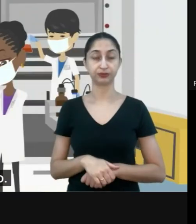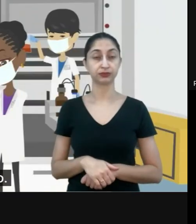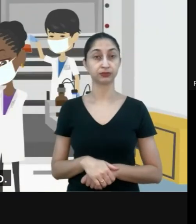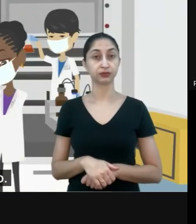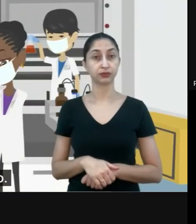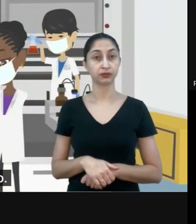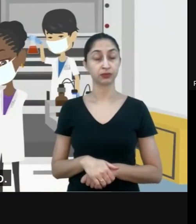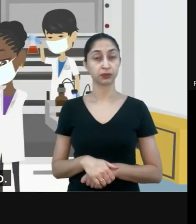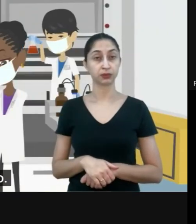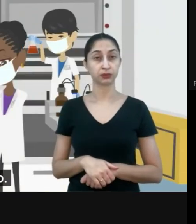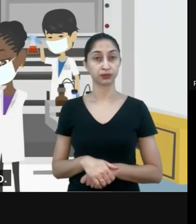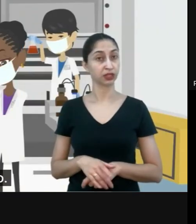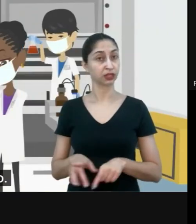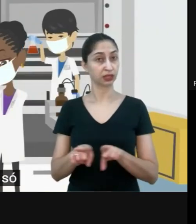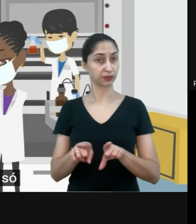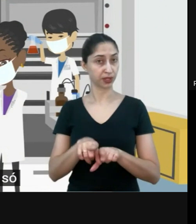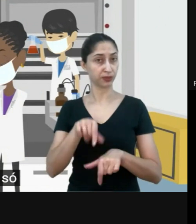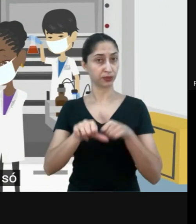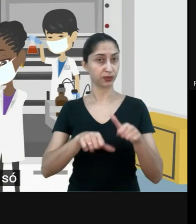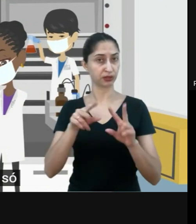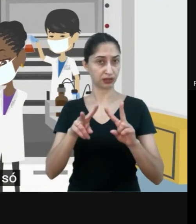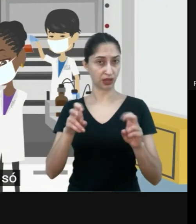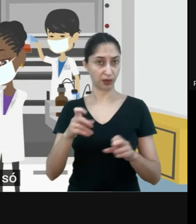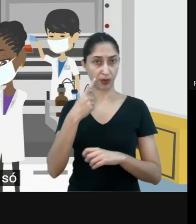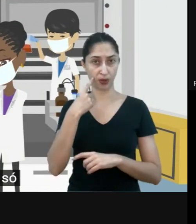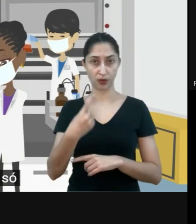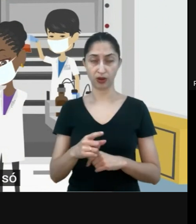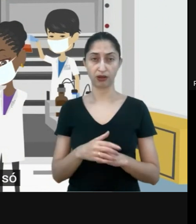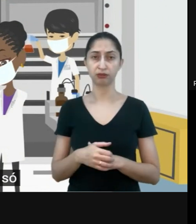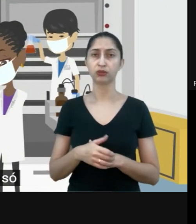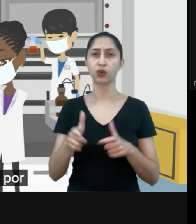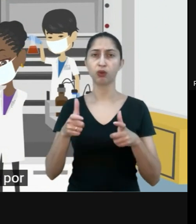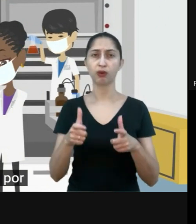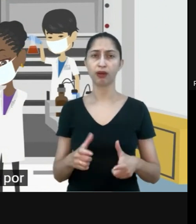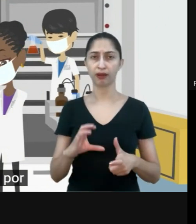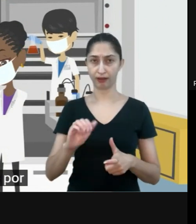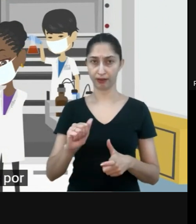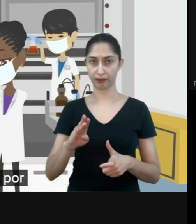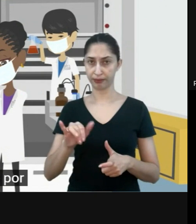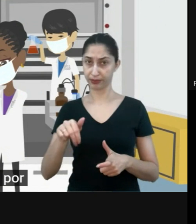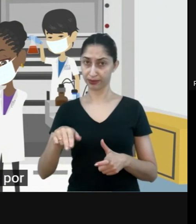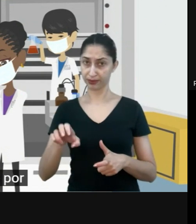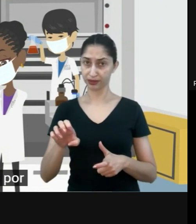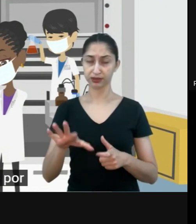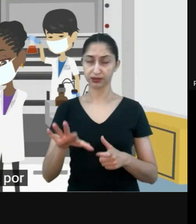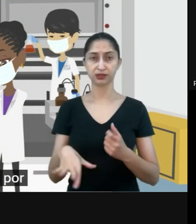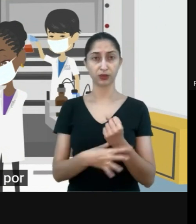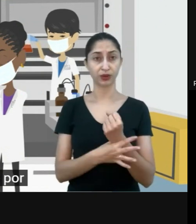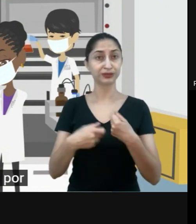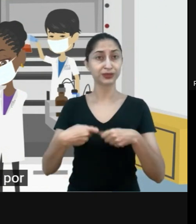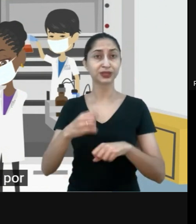Mudando um pouco de assunto. Cabines de segurança e capelas só devem ser acessados e utilizadas